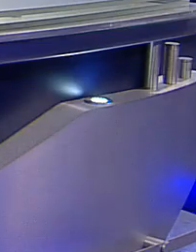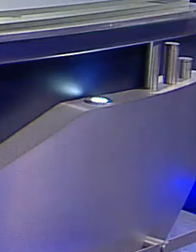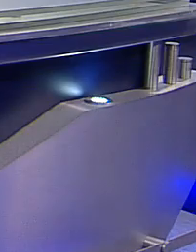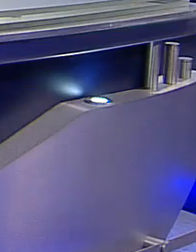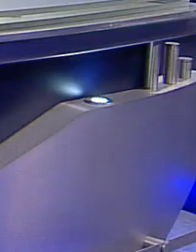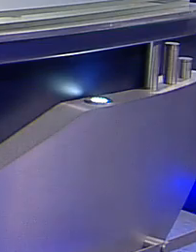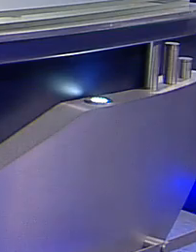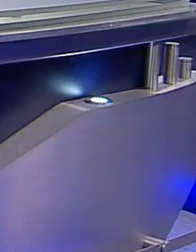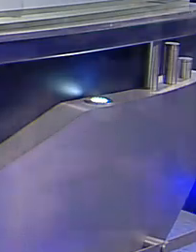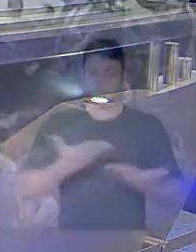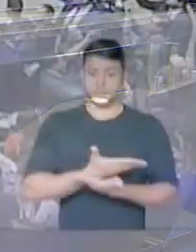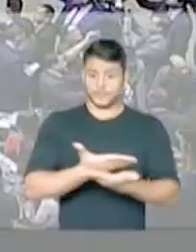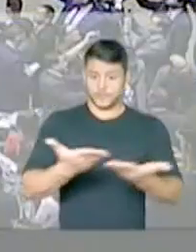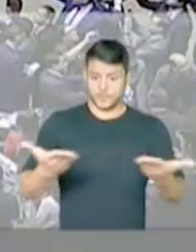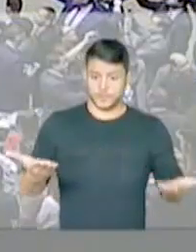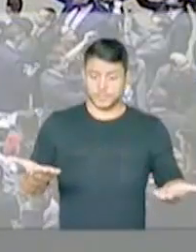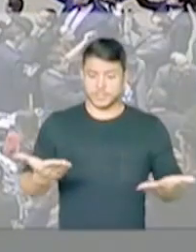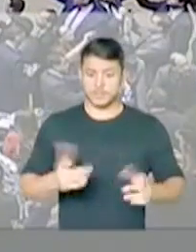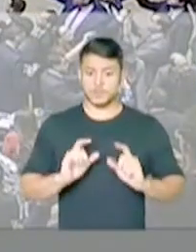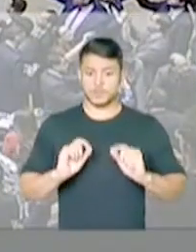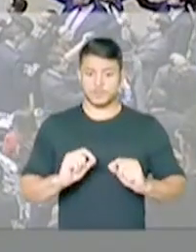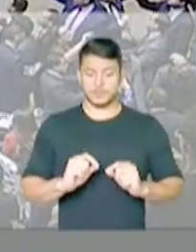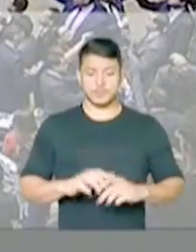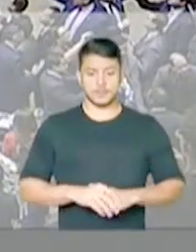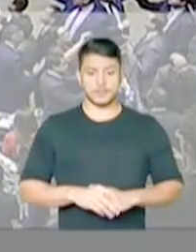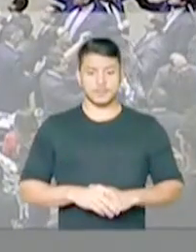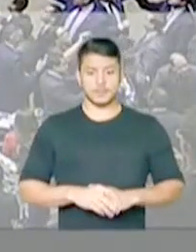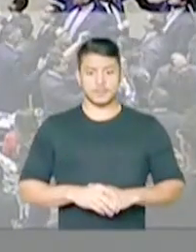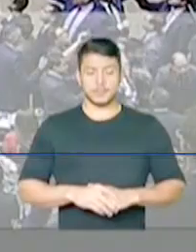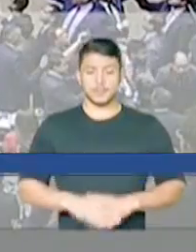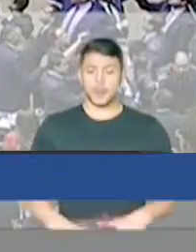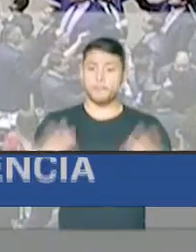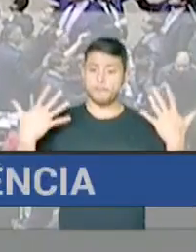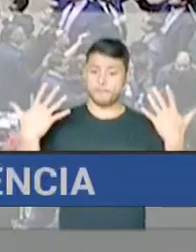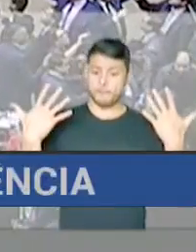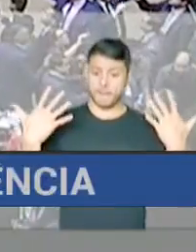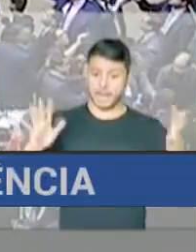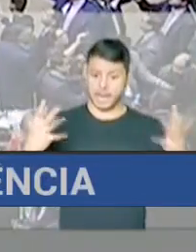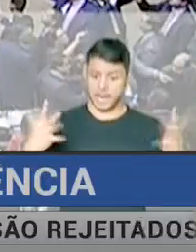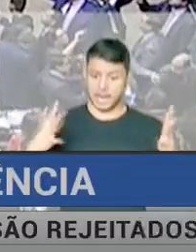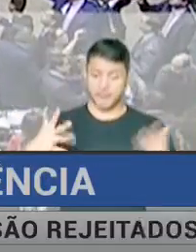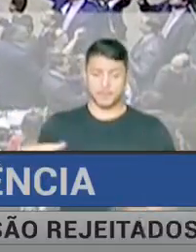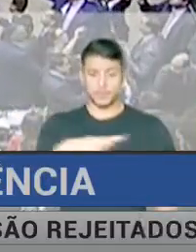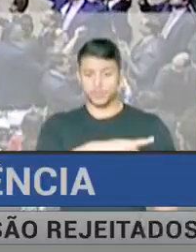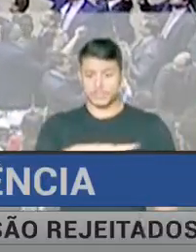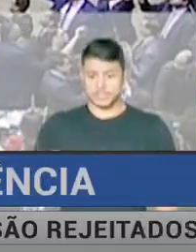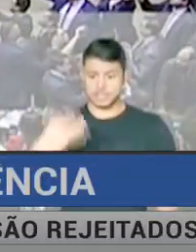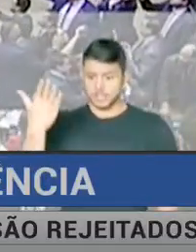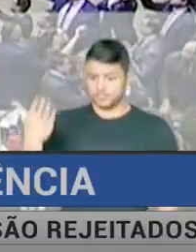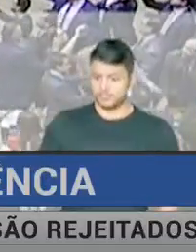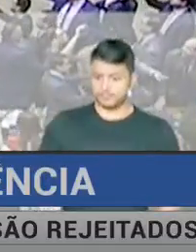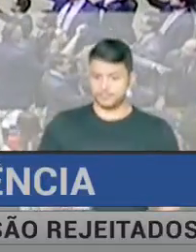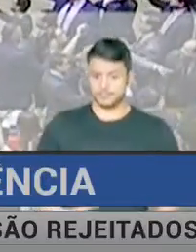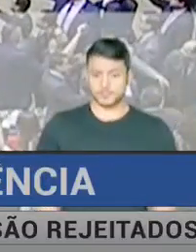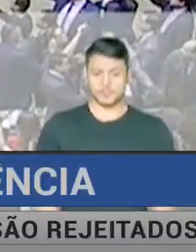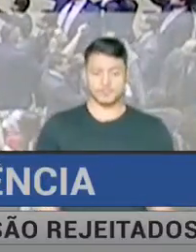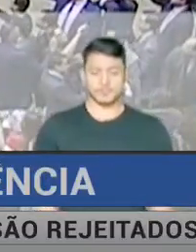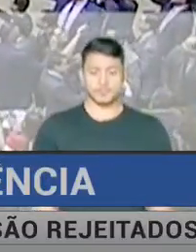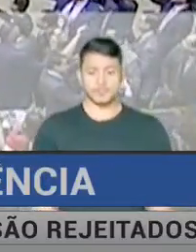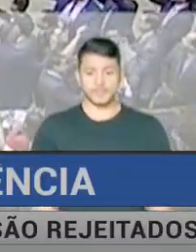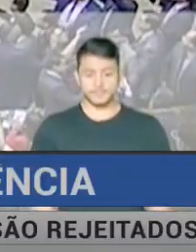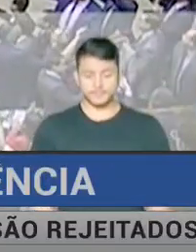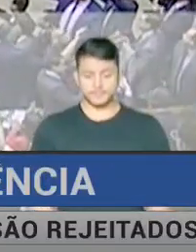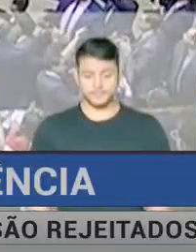saiu da comissão especial do deputado Samuel Moreira, do PSDB. Depois disso tem a votação dos destaques, são pelo menos mais 15 emendas